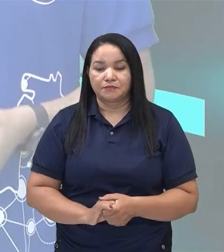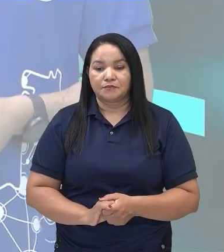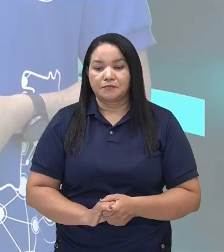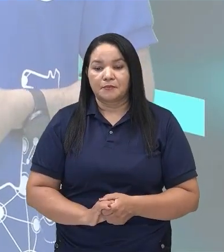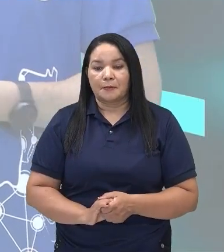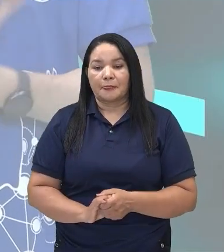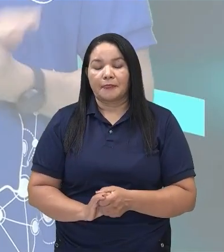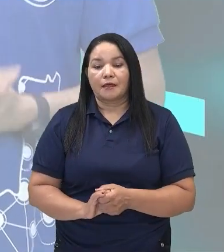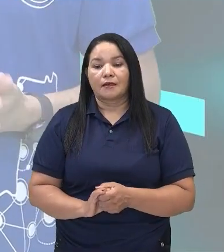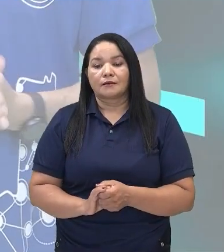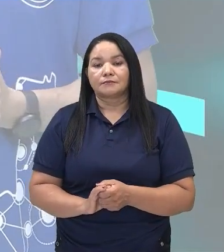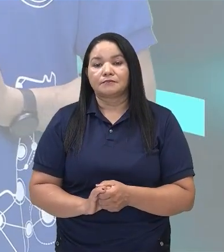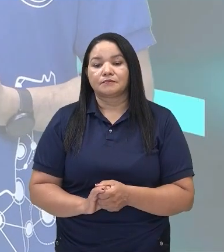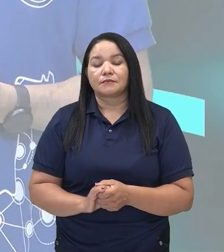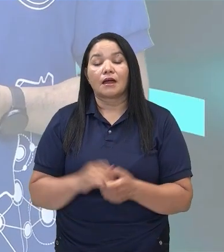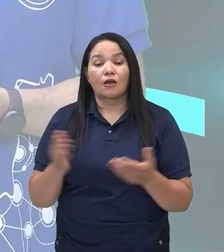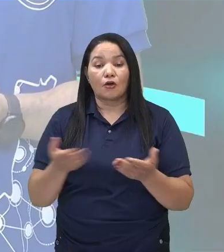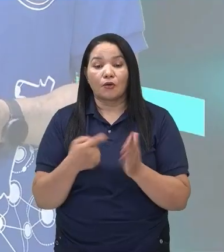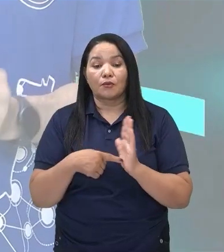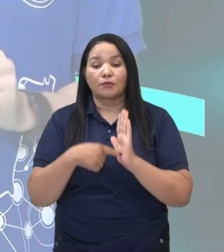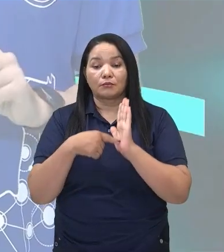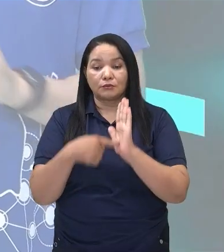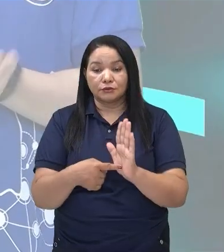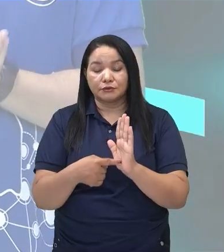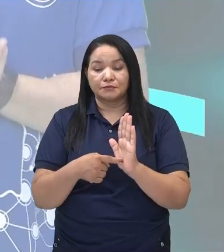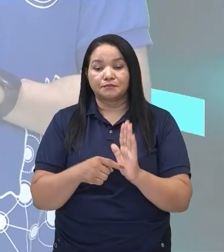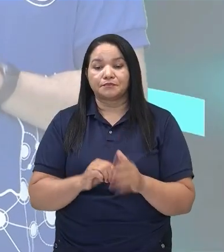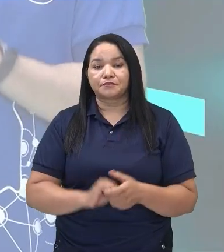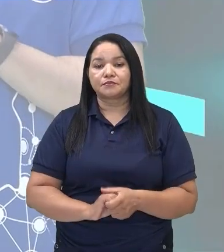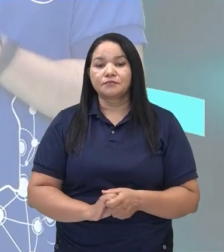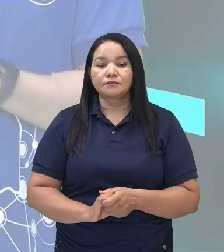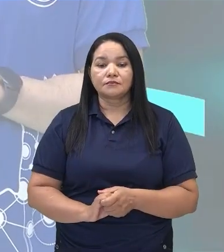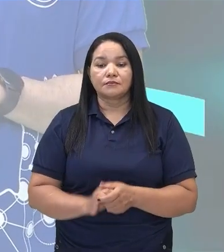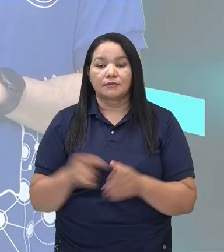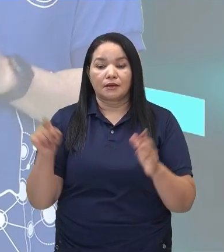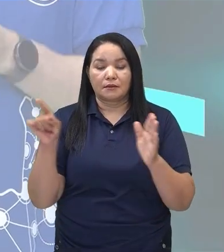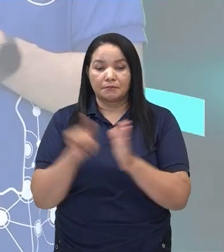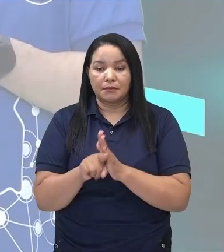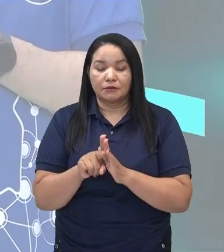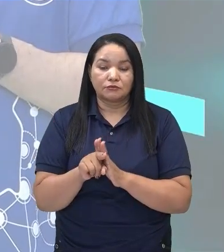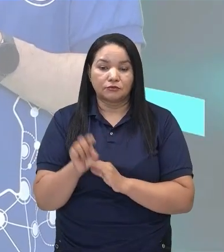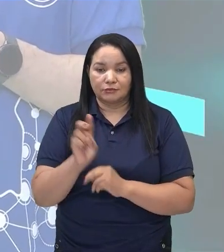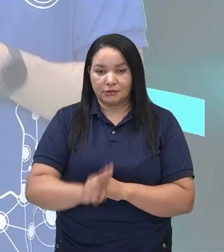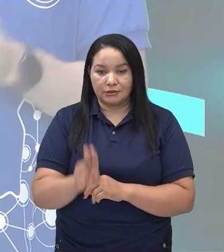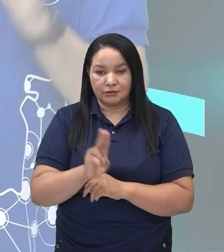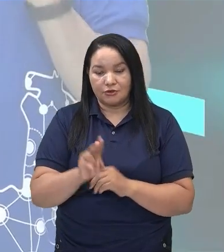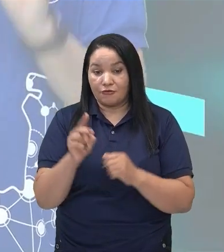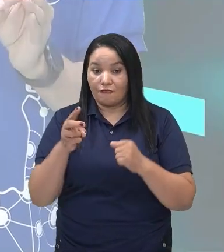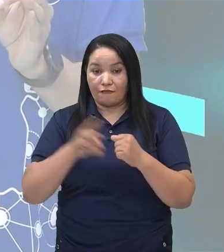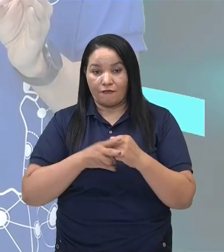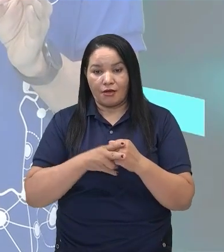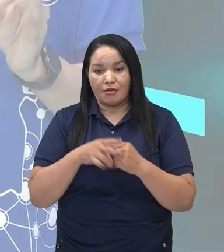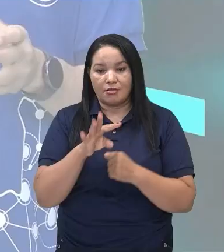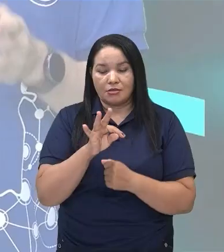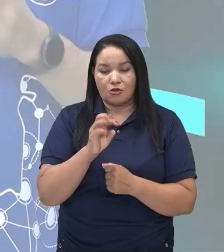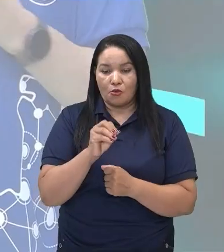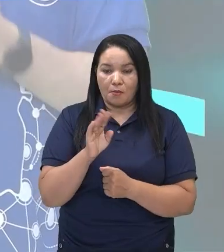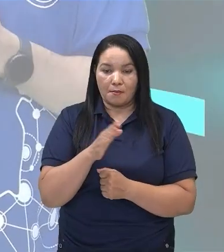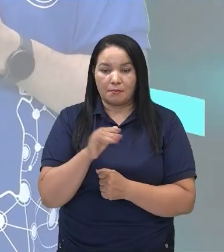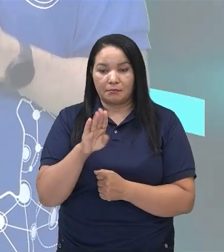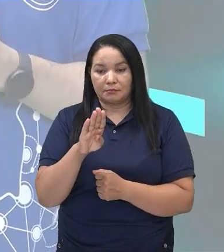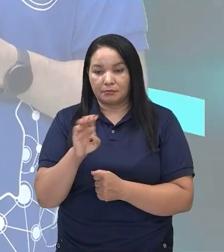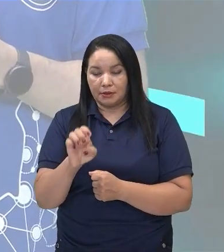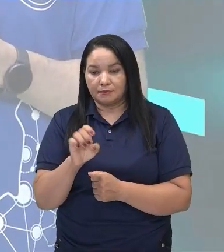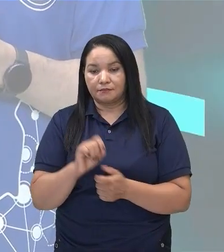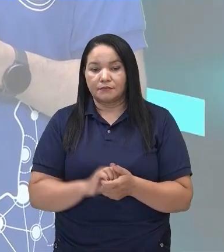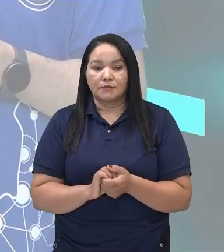informal. Vou mostrar para vocês agora questions, as perguntas aí, utilizando o verbo to be. Eu já adiantei para vocês que